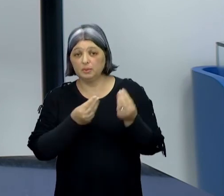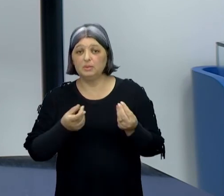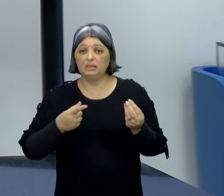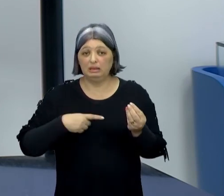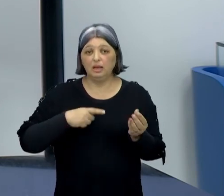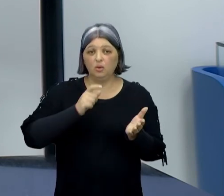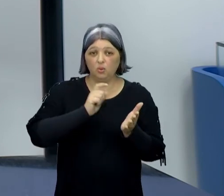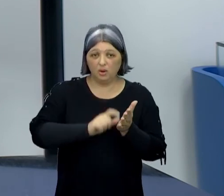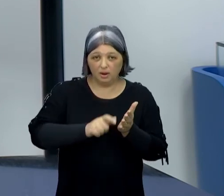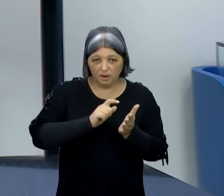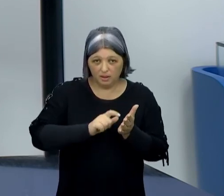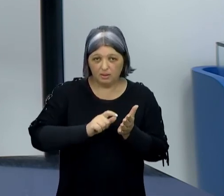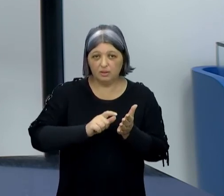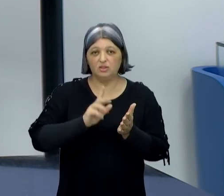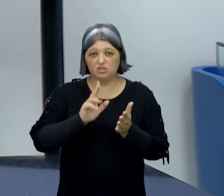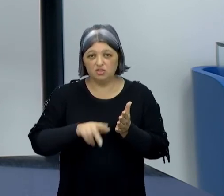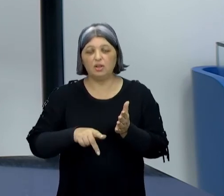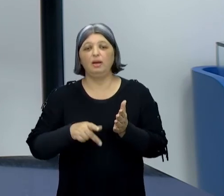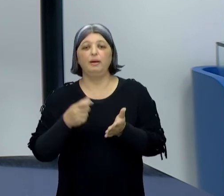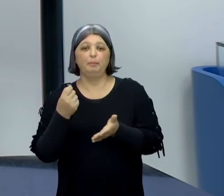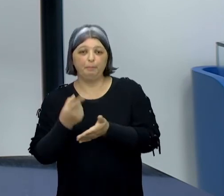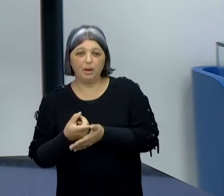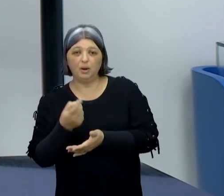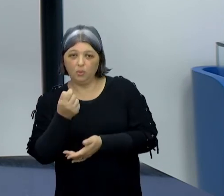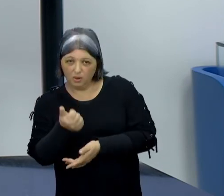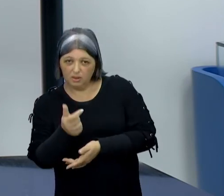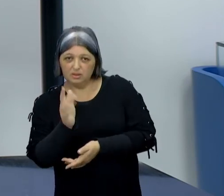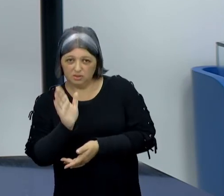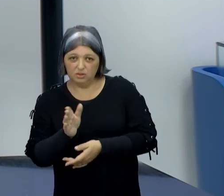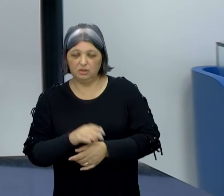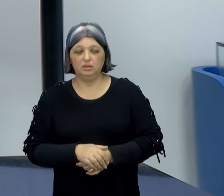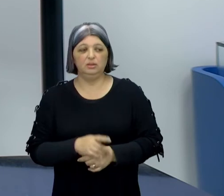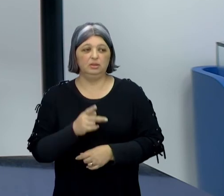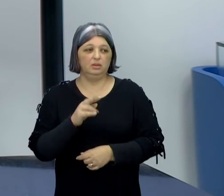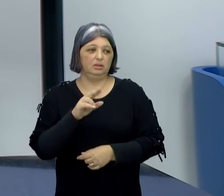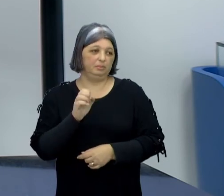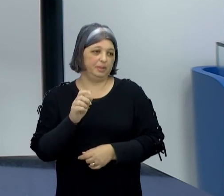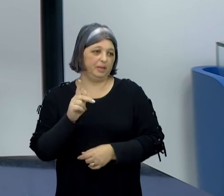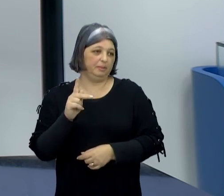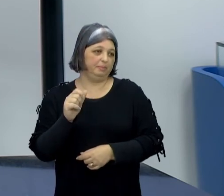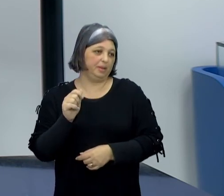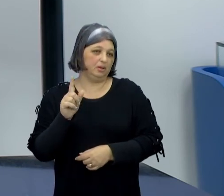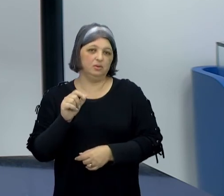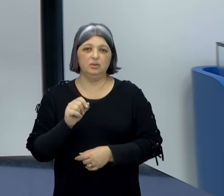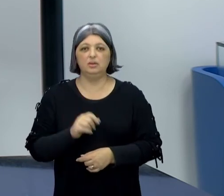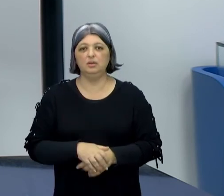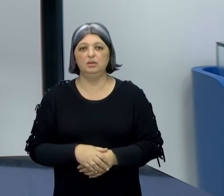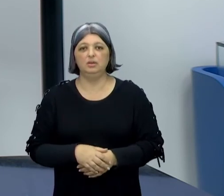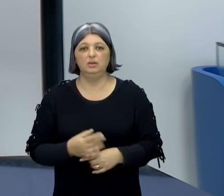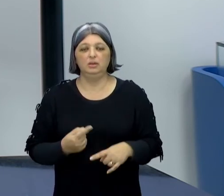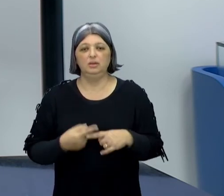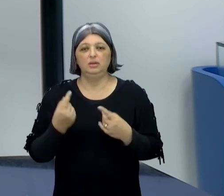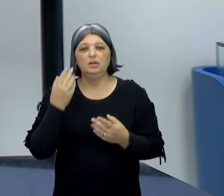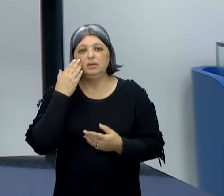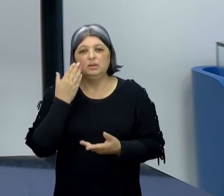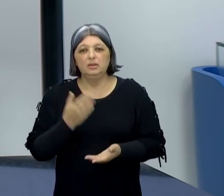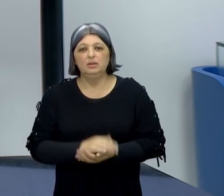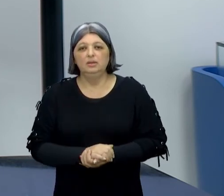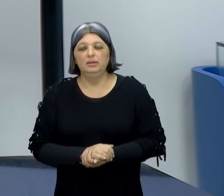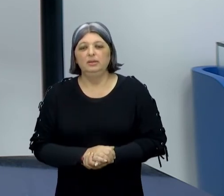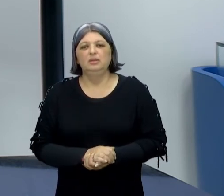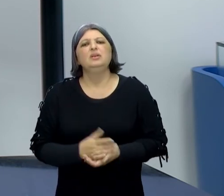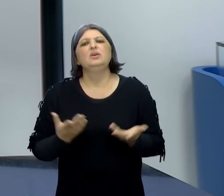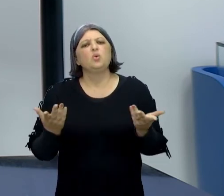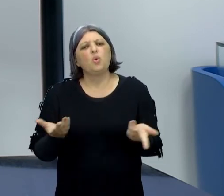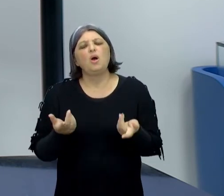cartão também pré-pago, hoje em dia eu estava vendo que existe cartão pré-pago, é muito bacana isso, porque a gente já sabe quanto que a gente vai poder gastar. Quais